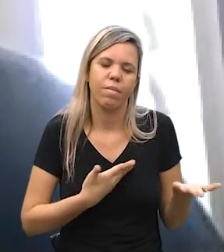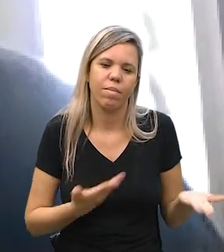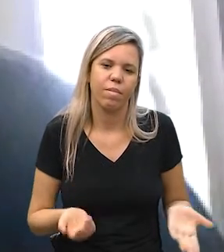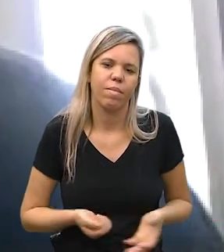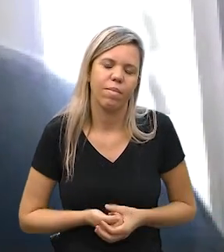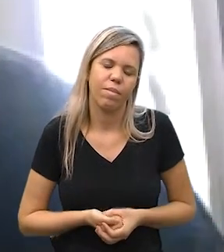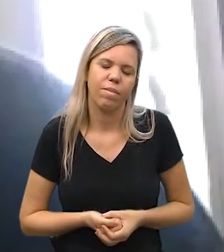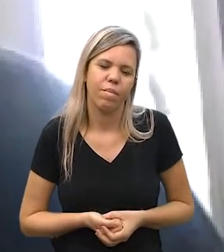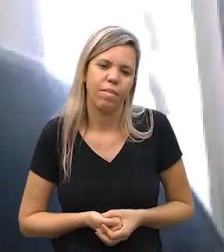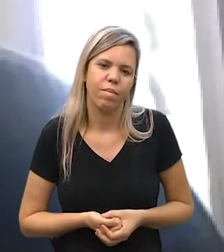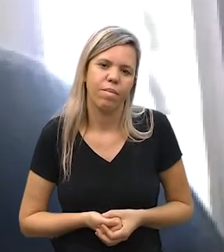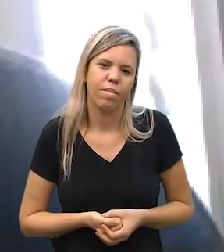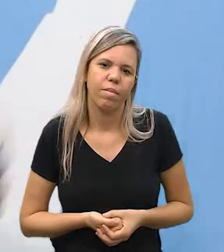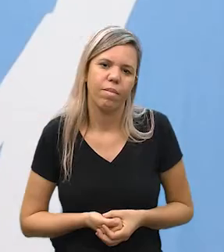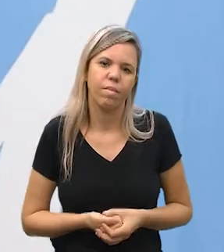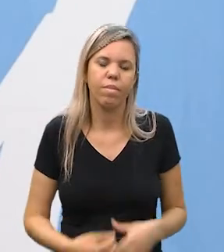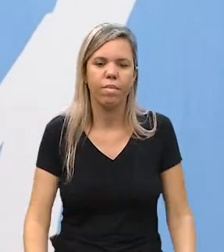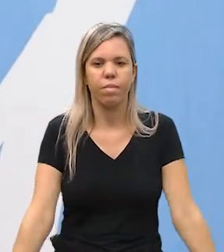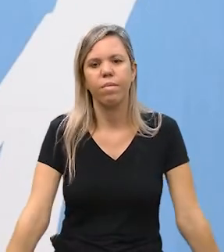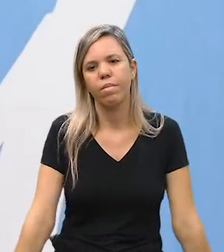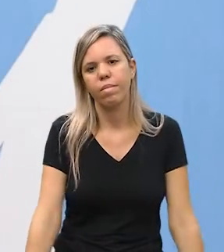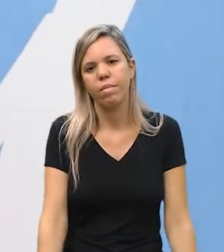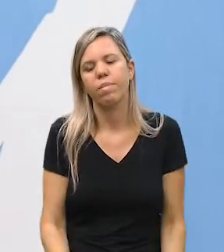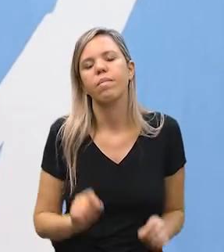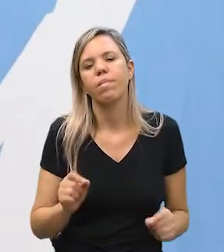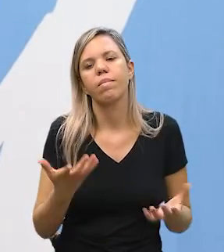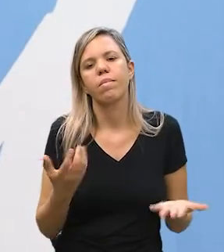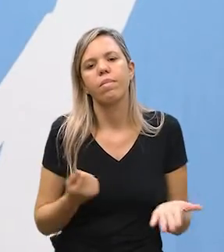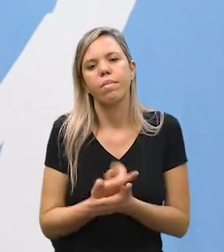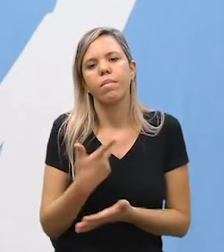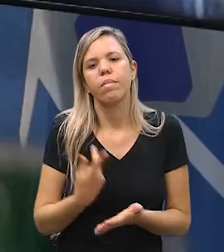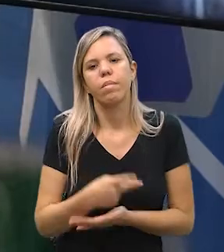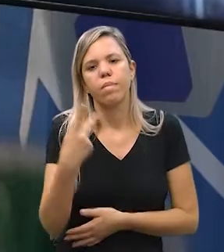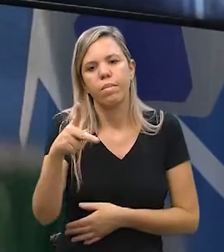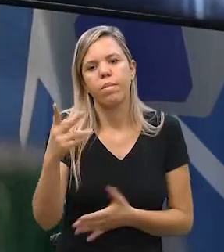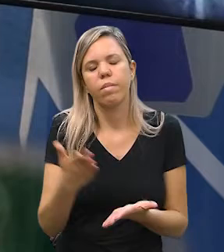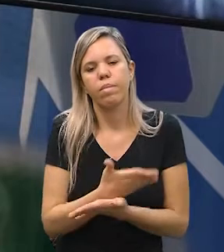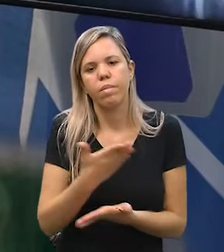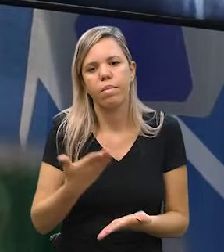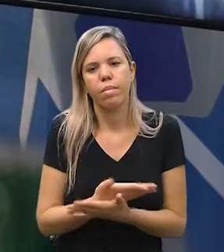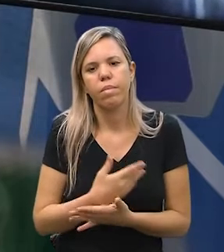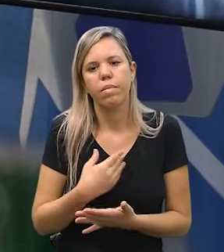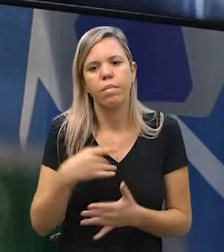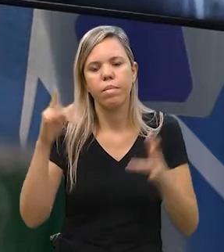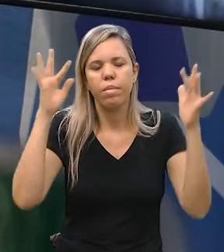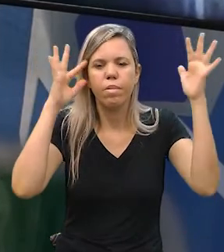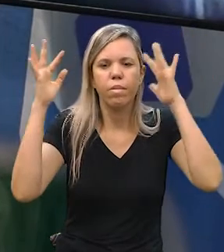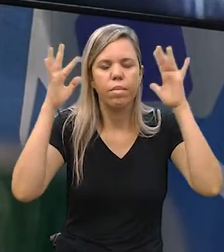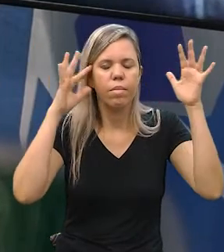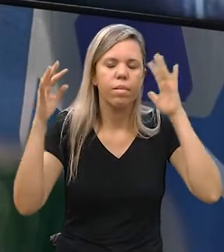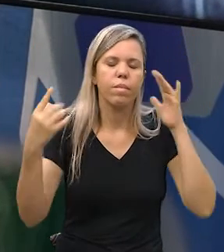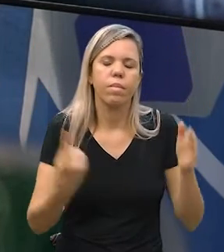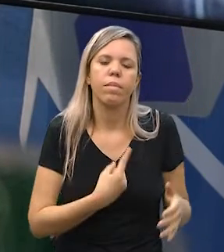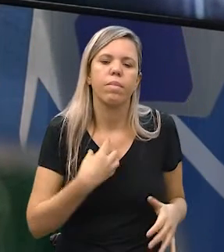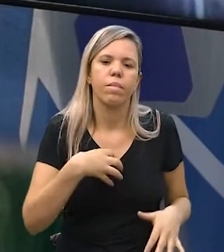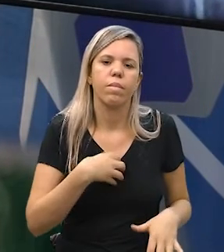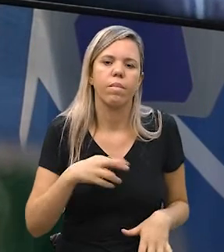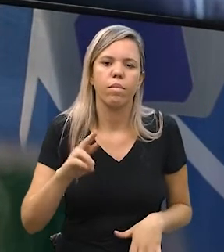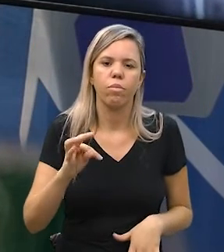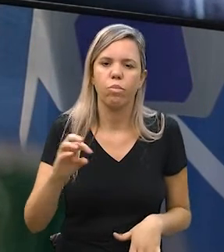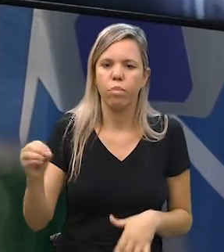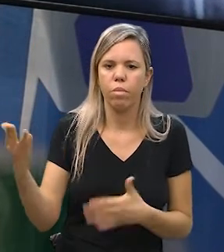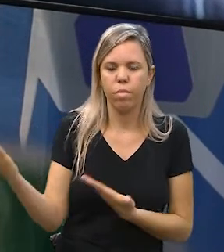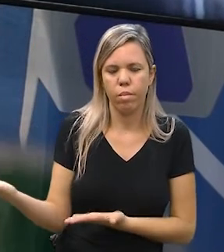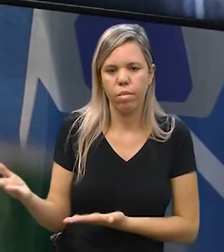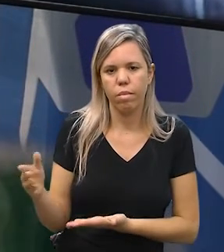amigos, né, Cardinale? Bom, para quem quer comprar o livro Delírios do Isolamento, o livro de Roberto Cardinale,